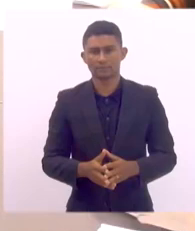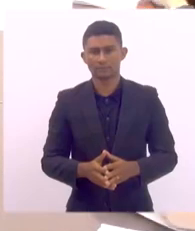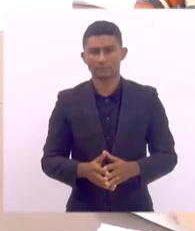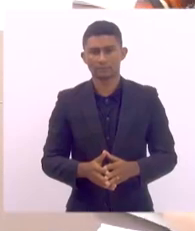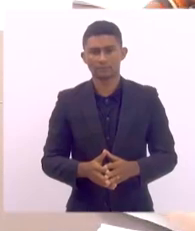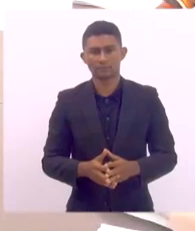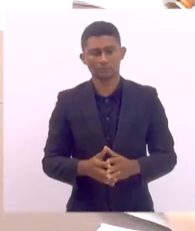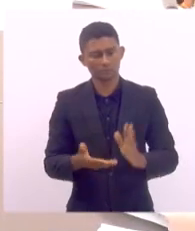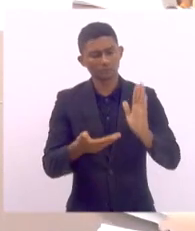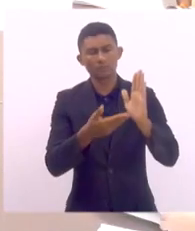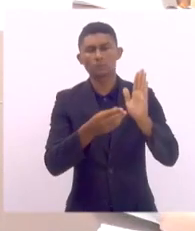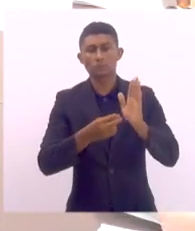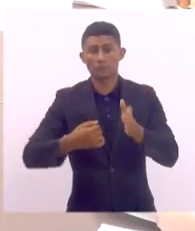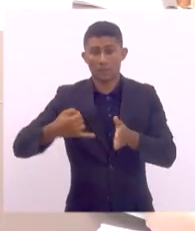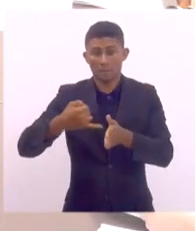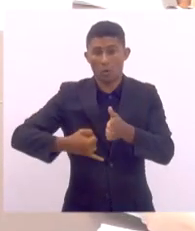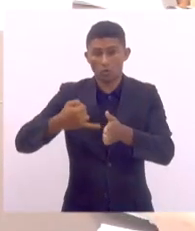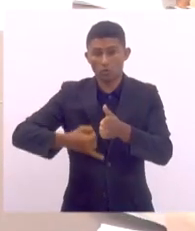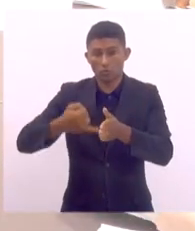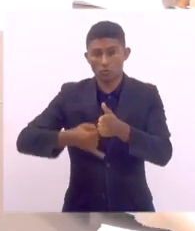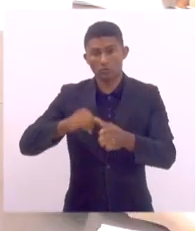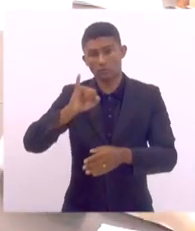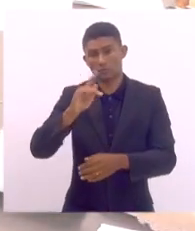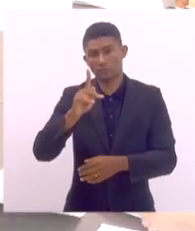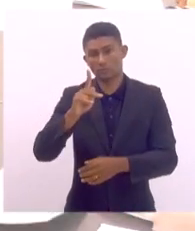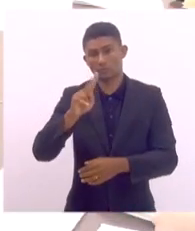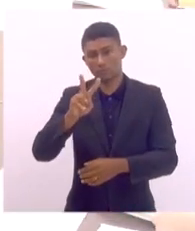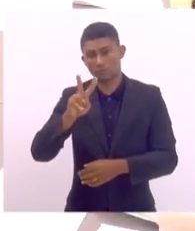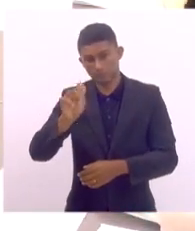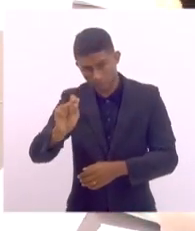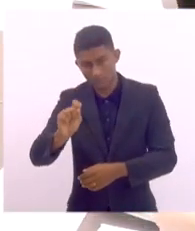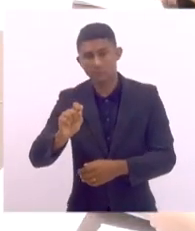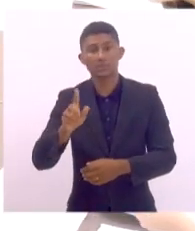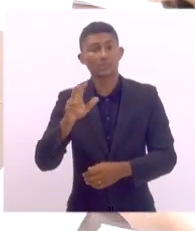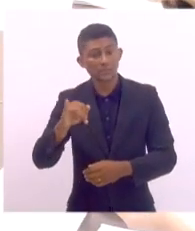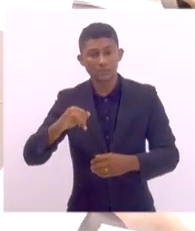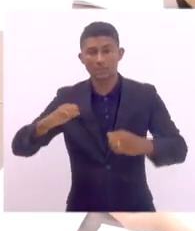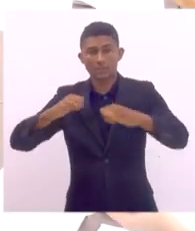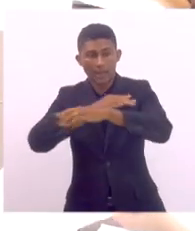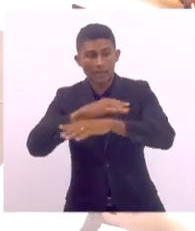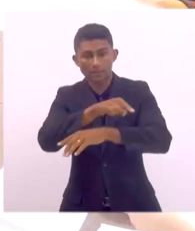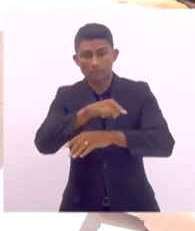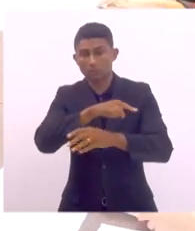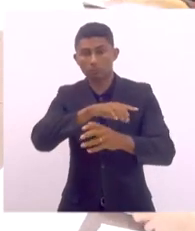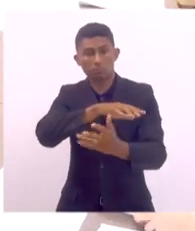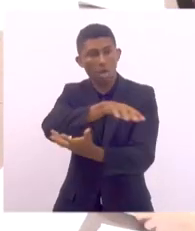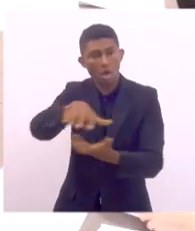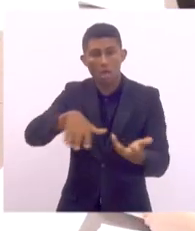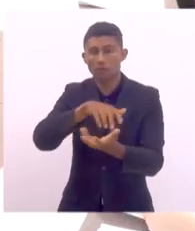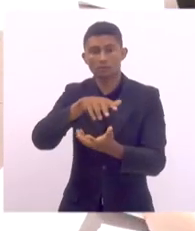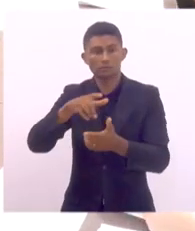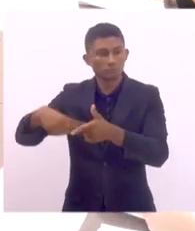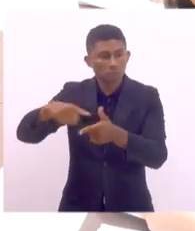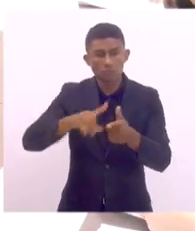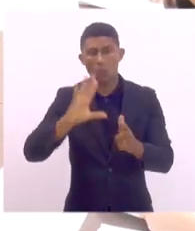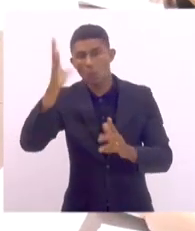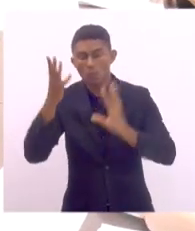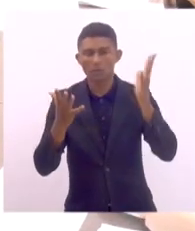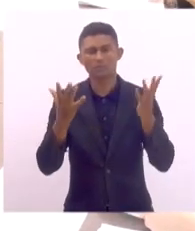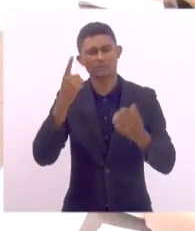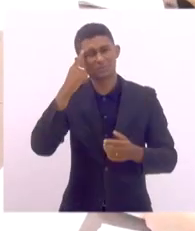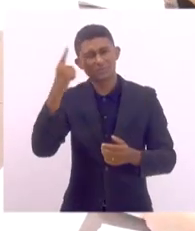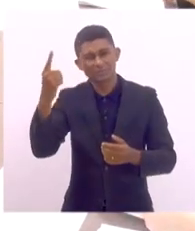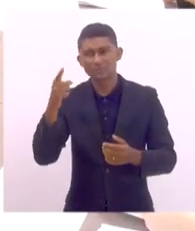Dispõe sobre a aplicação de imposto de propriedade veicular e IPVA nos municípios em situação de emergência e calamidade. Esse aqui foi aquela coisa que nós fizemos em